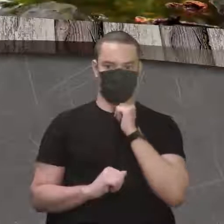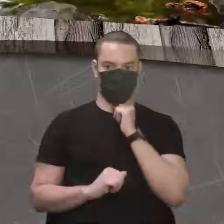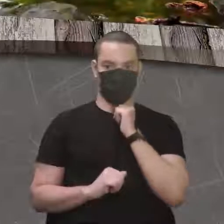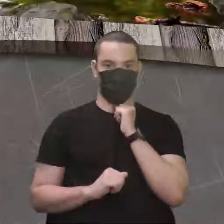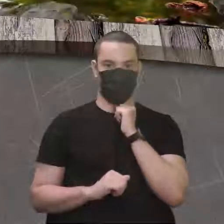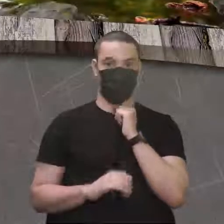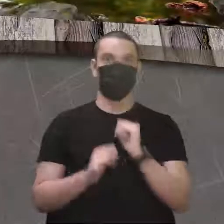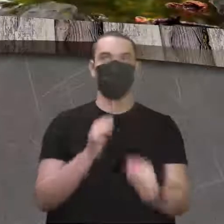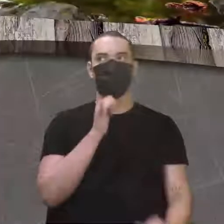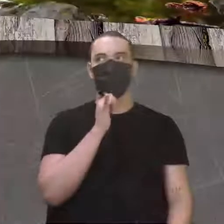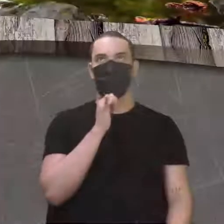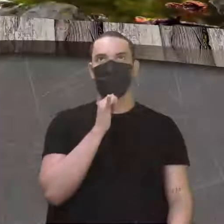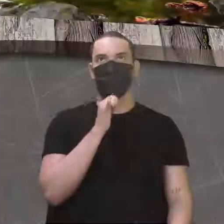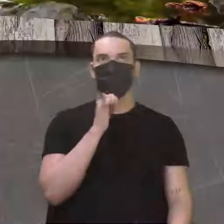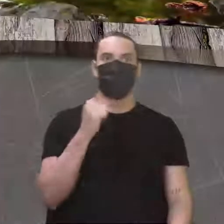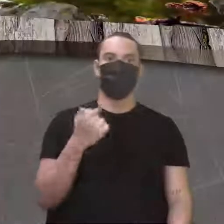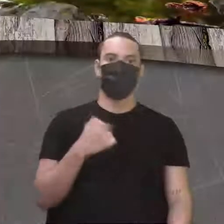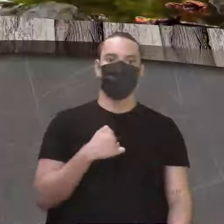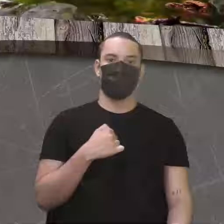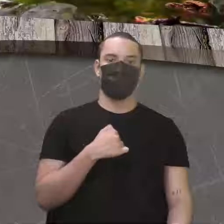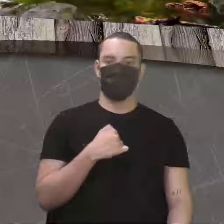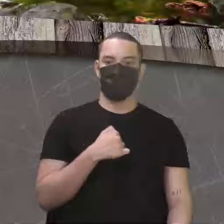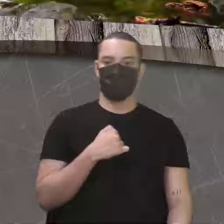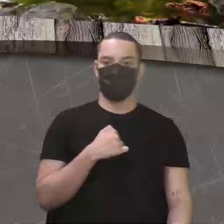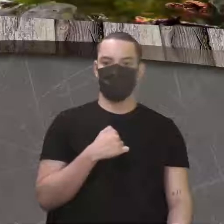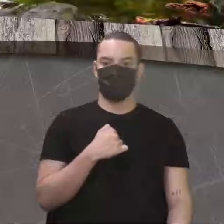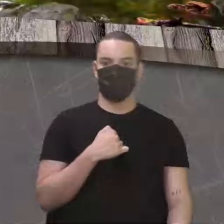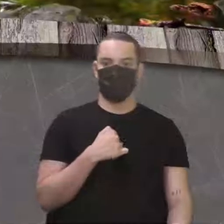Vamos dizer que eu tenho